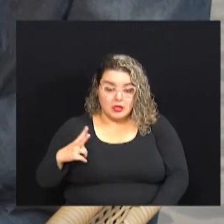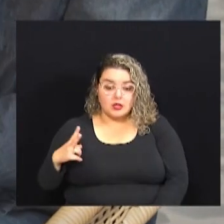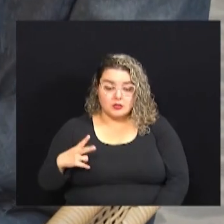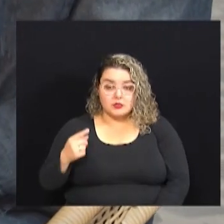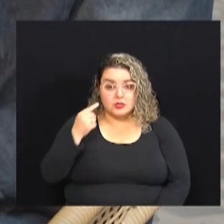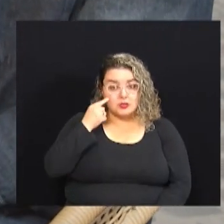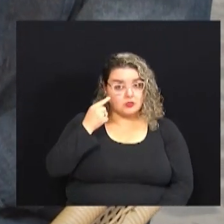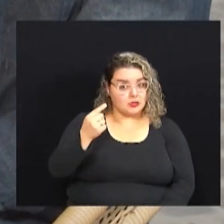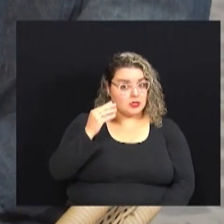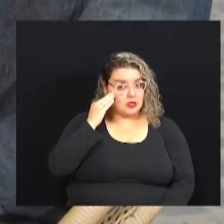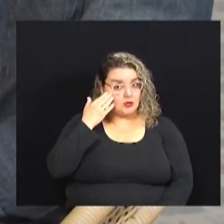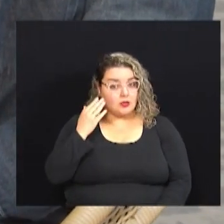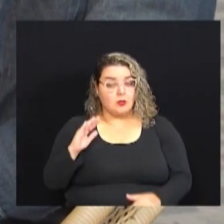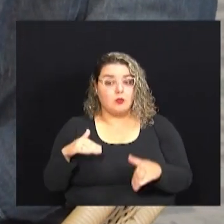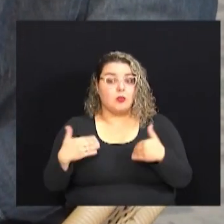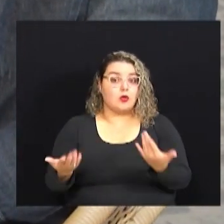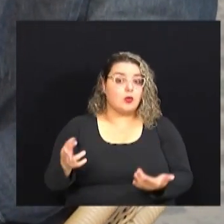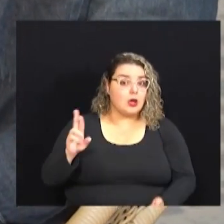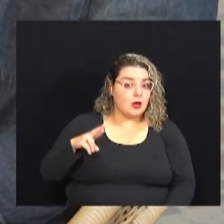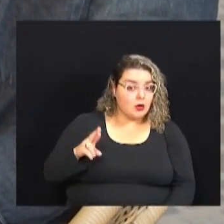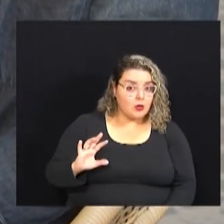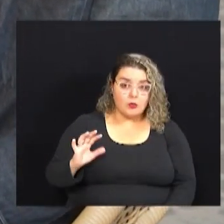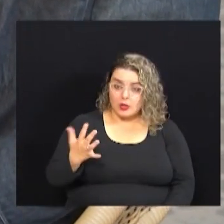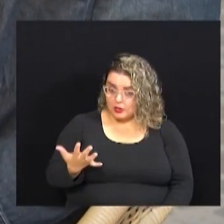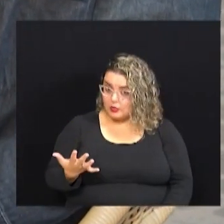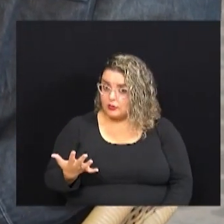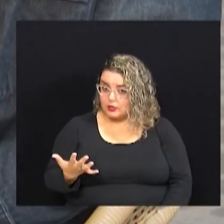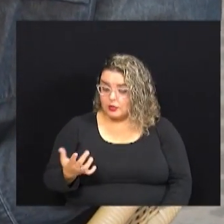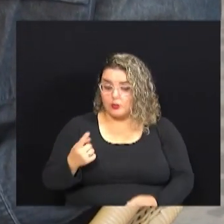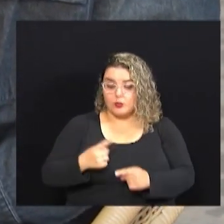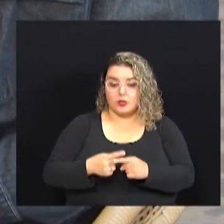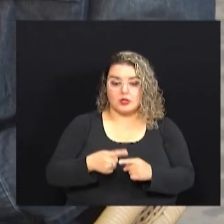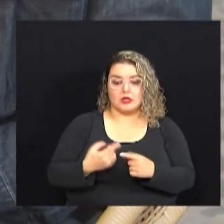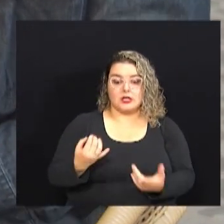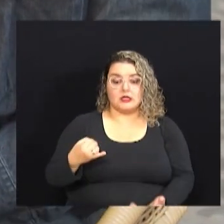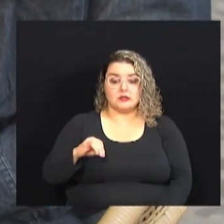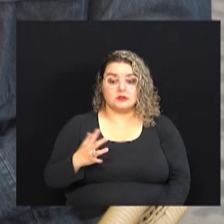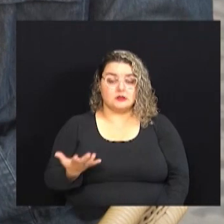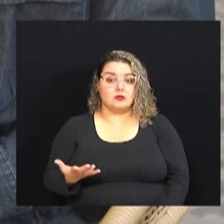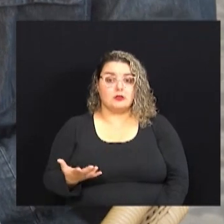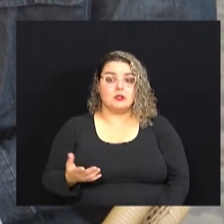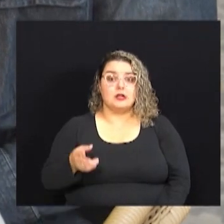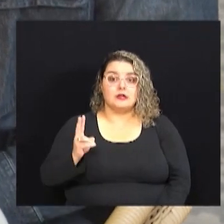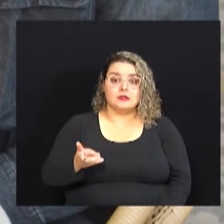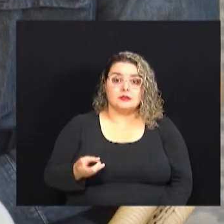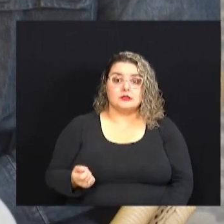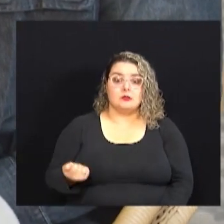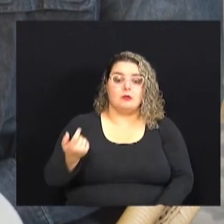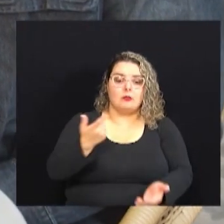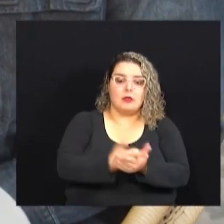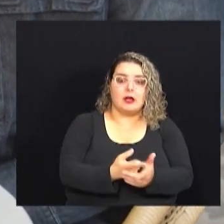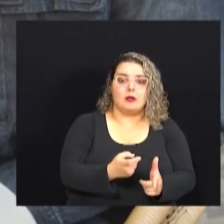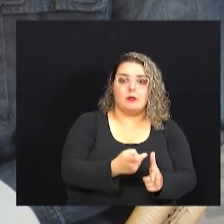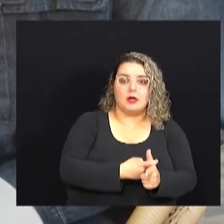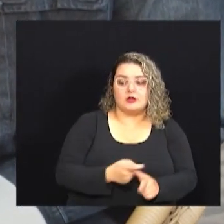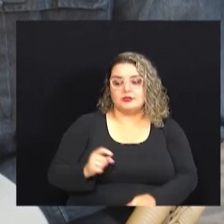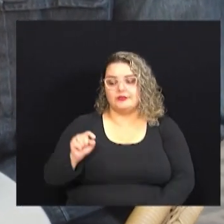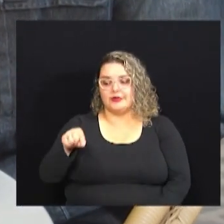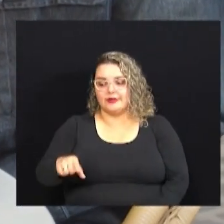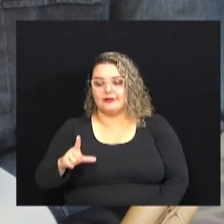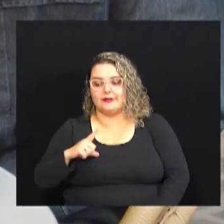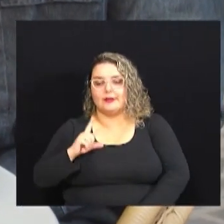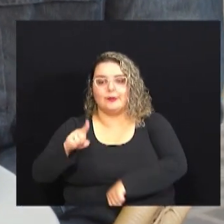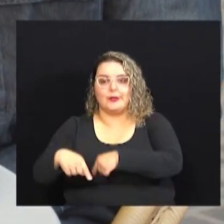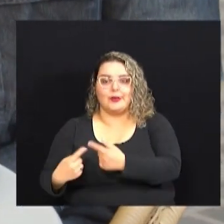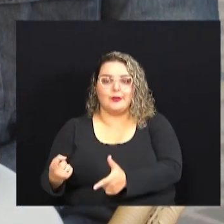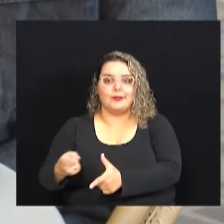sim, mas o ideal é a gente entender por qual razão que isso aconteceu, né? Porque senão a gente vai sempre cobrir aquele problema e não